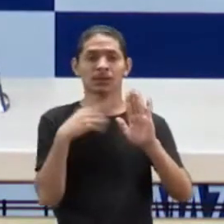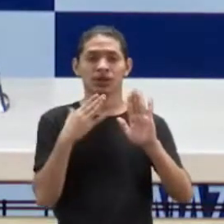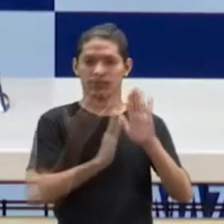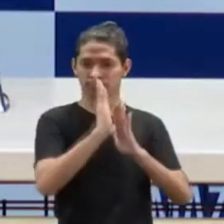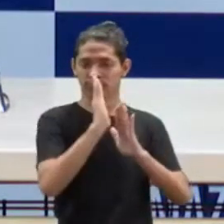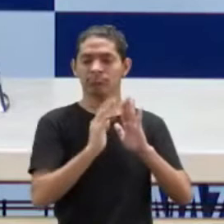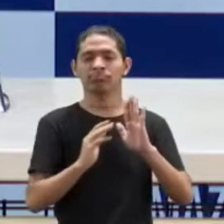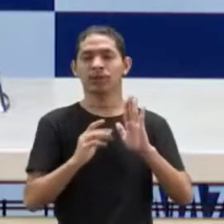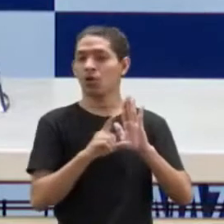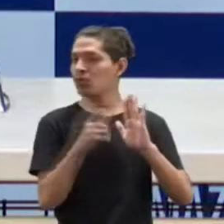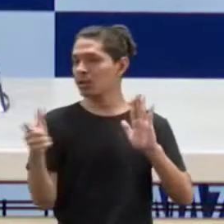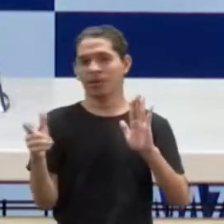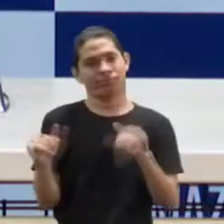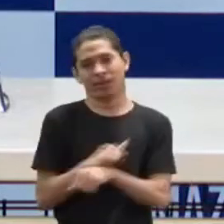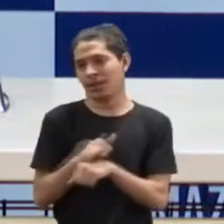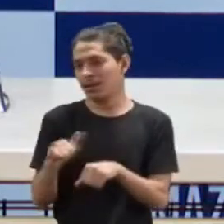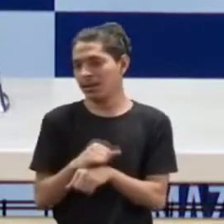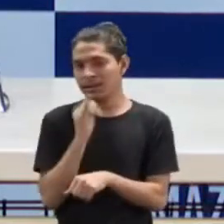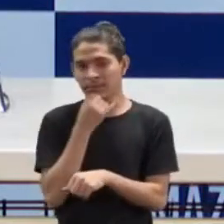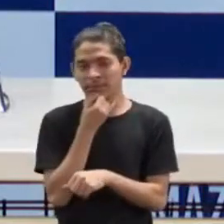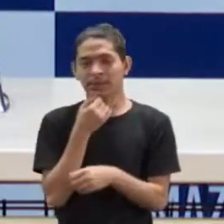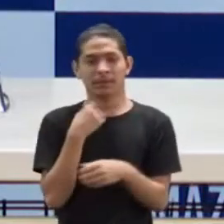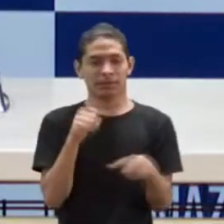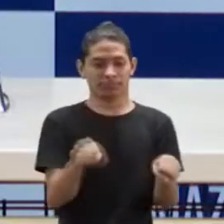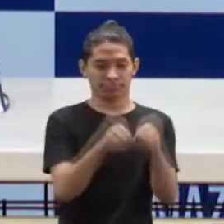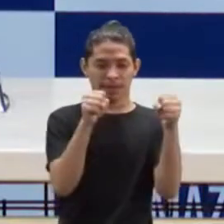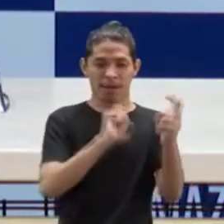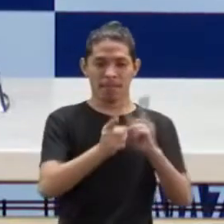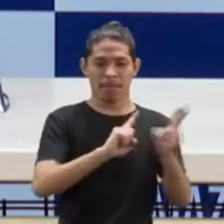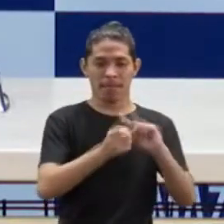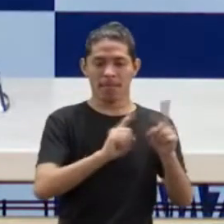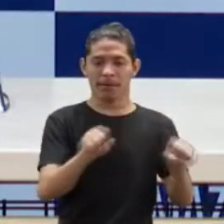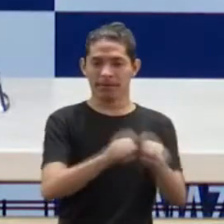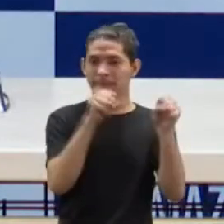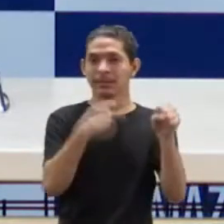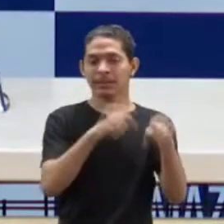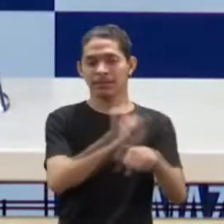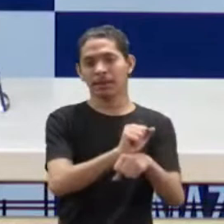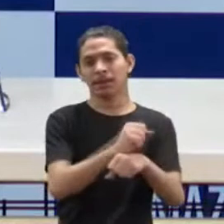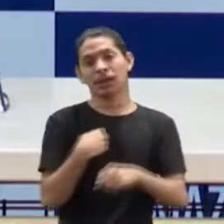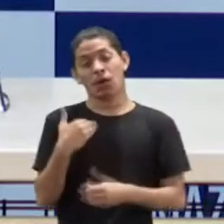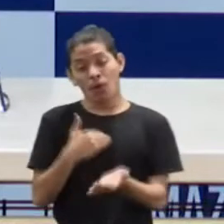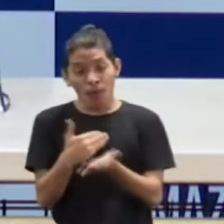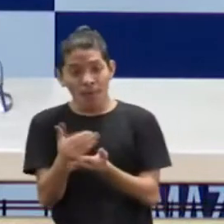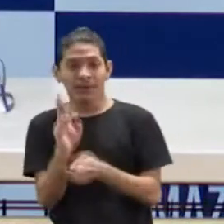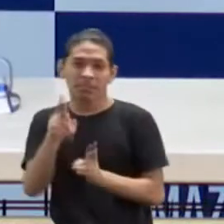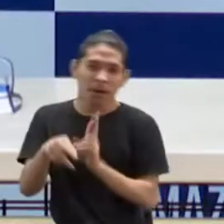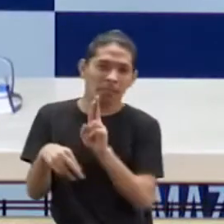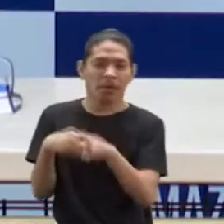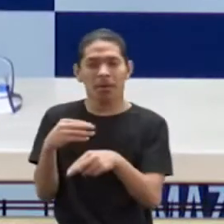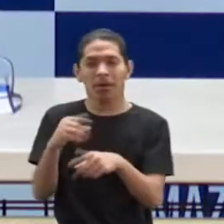abaixamos não há outro caminho para gente quebrar essa cadeia de transmissão a gente já começa a ver alguns resultados